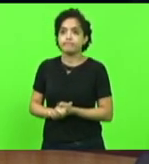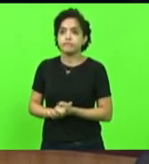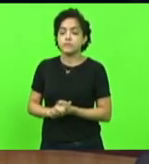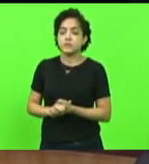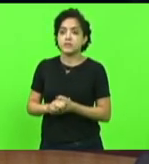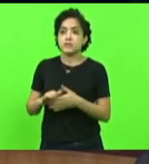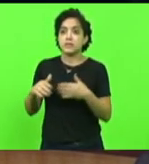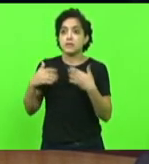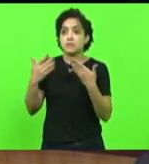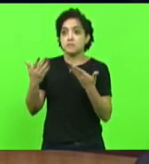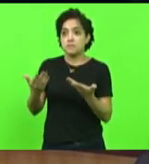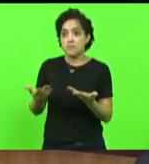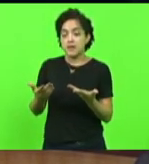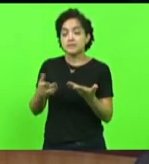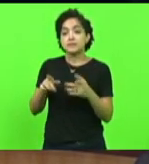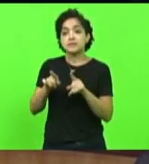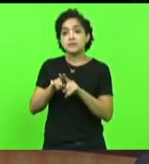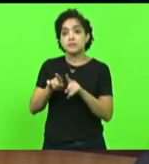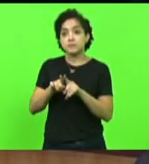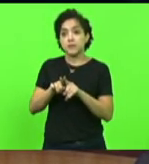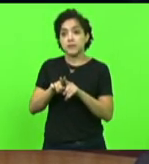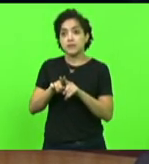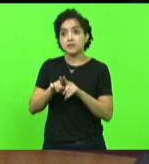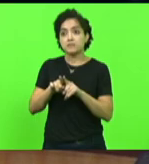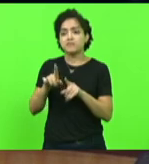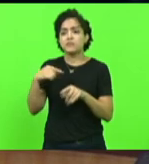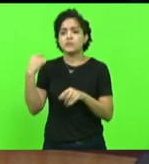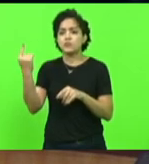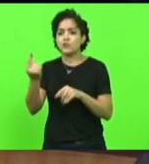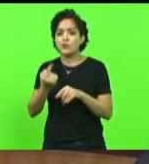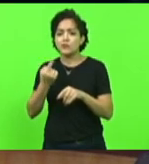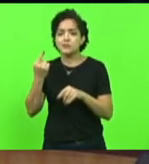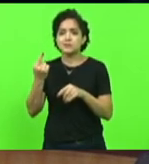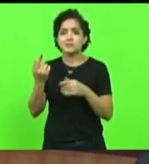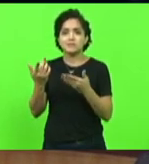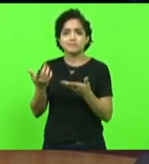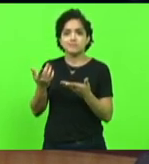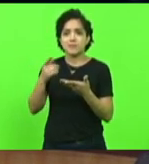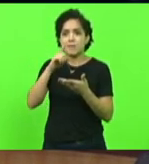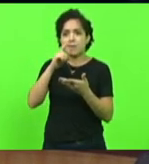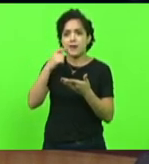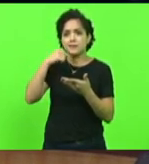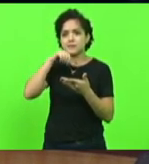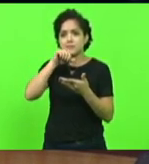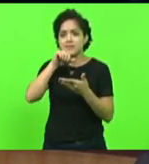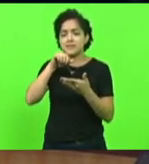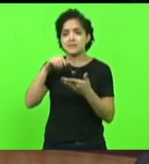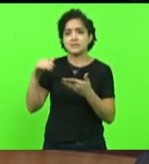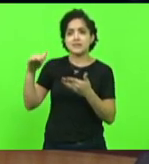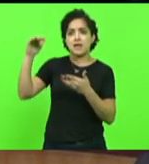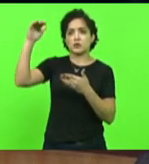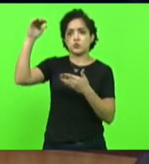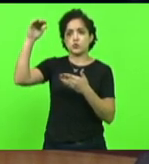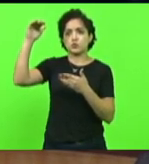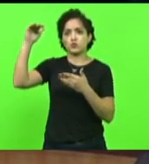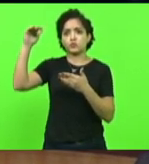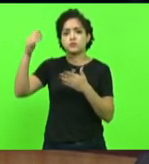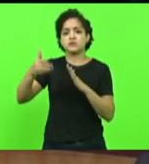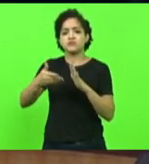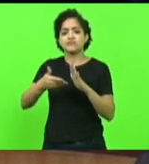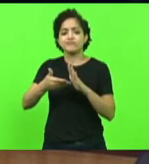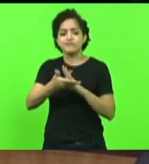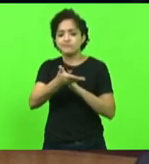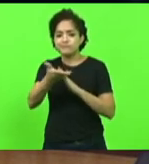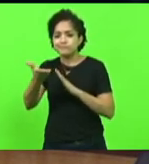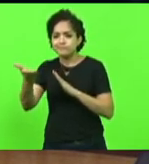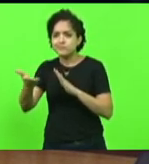Mas eu também quero entrar no mérito. quem somos nós, pais, mães, adultos, para tirar o direito de uma criança que nunca